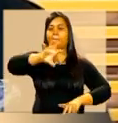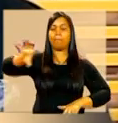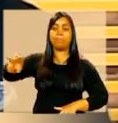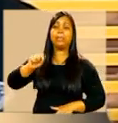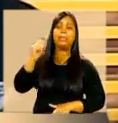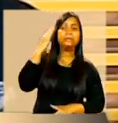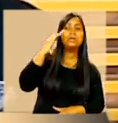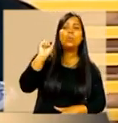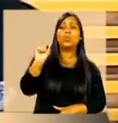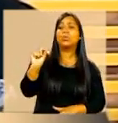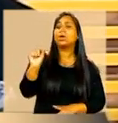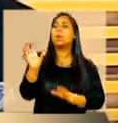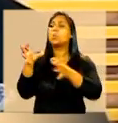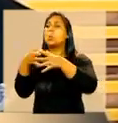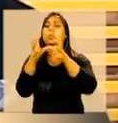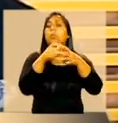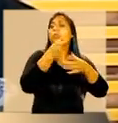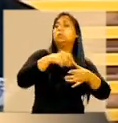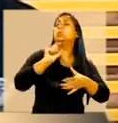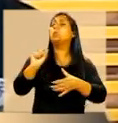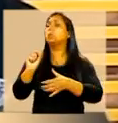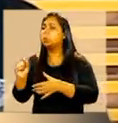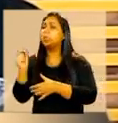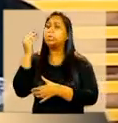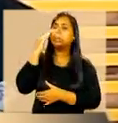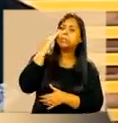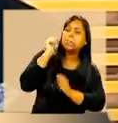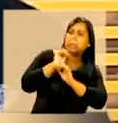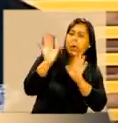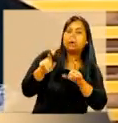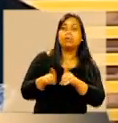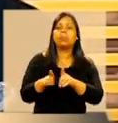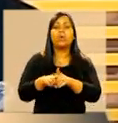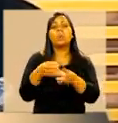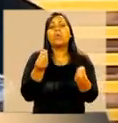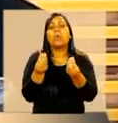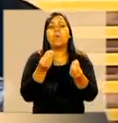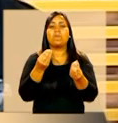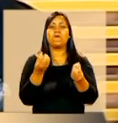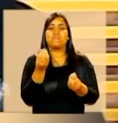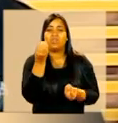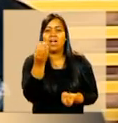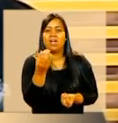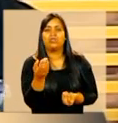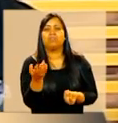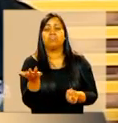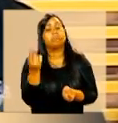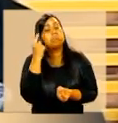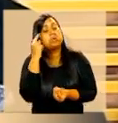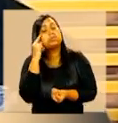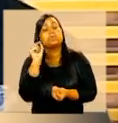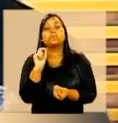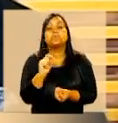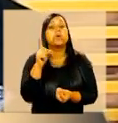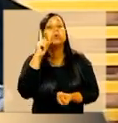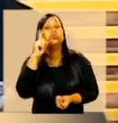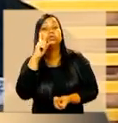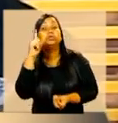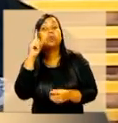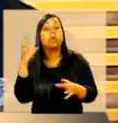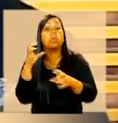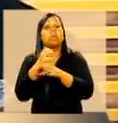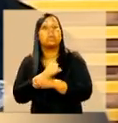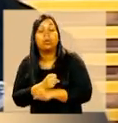as necessidades de cada nicho e também o formato da viagem. Então, às vezes a gente pensa a quantidade de